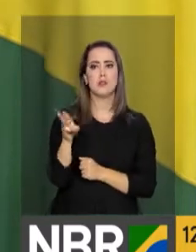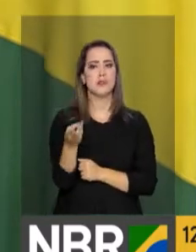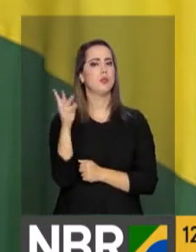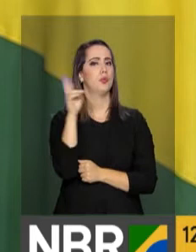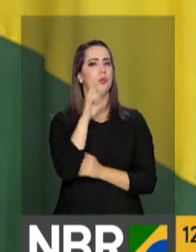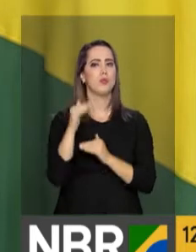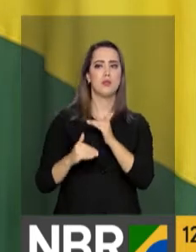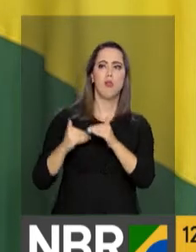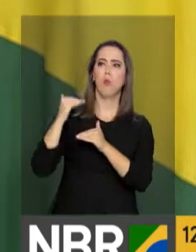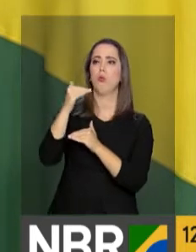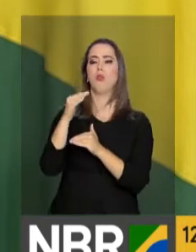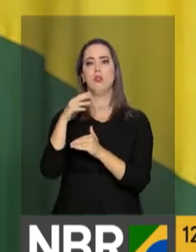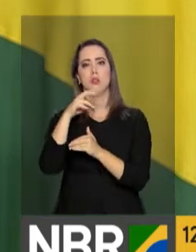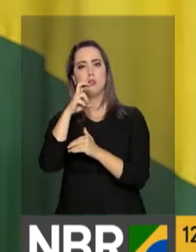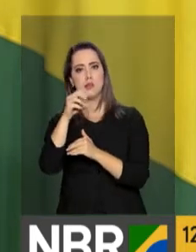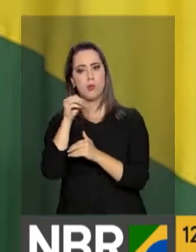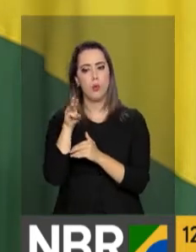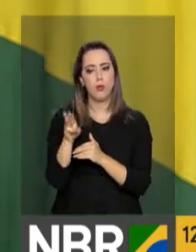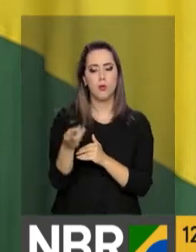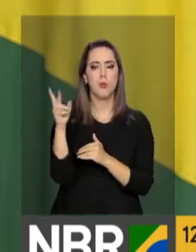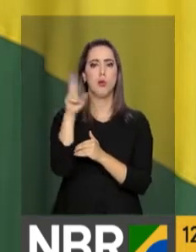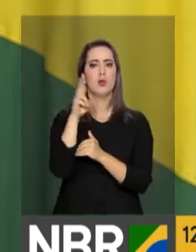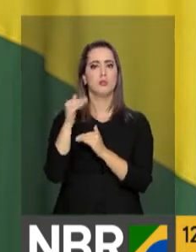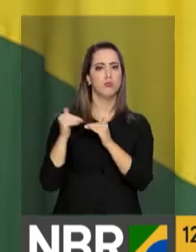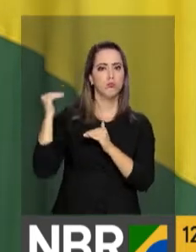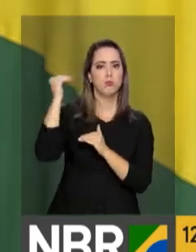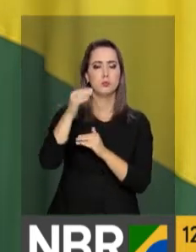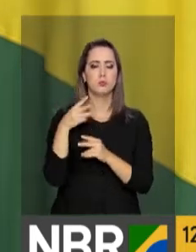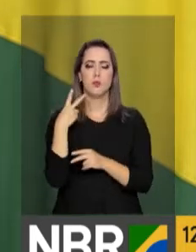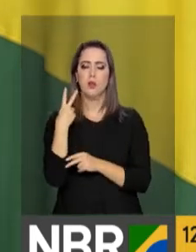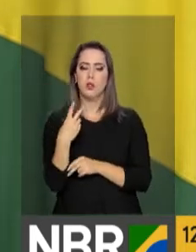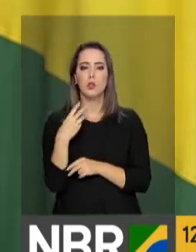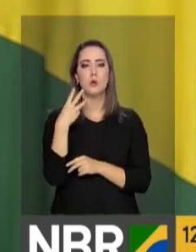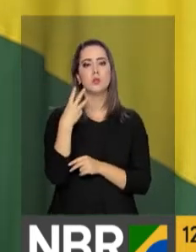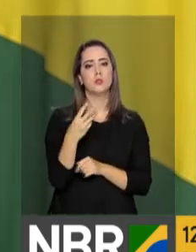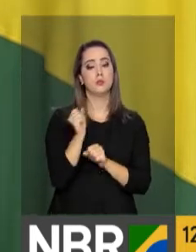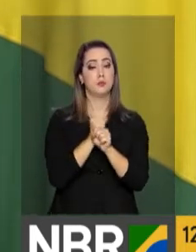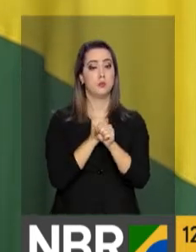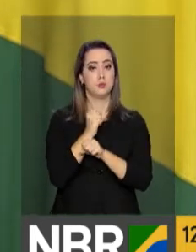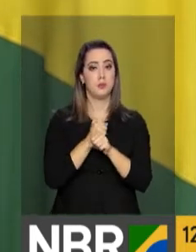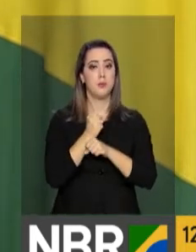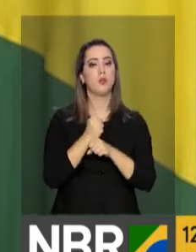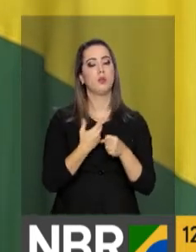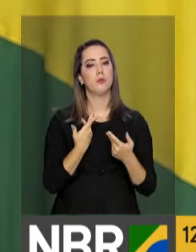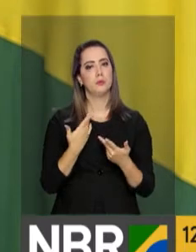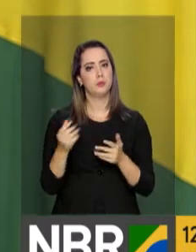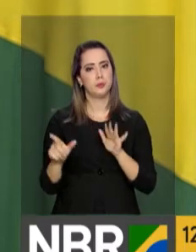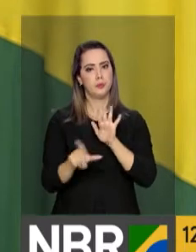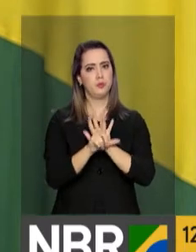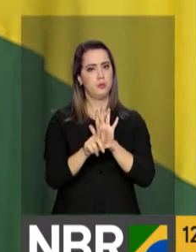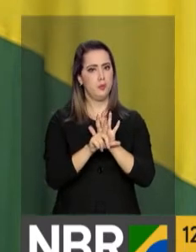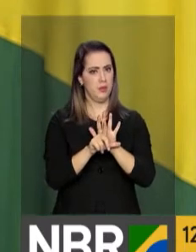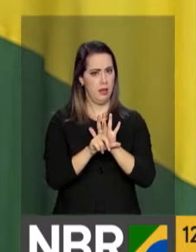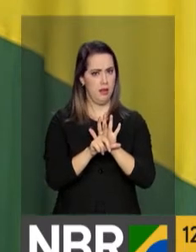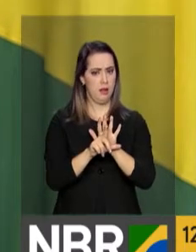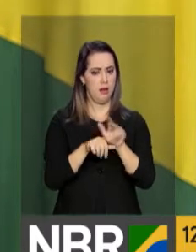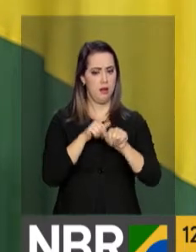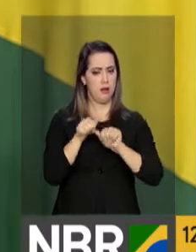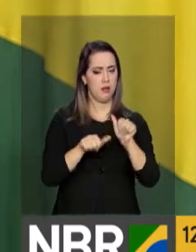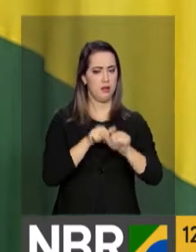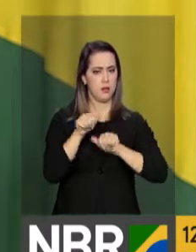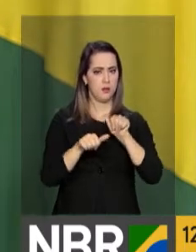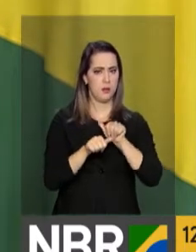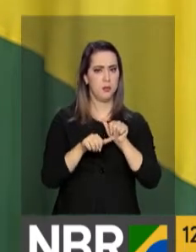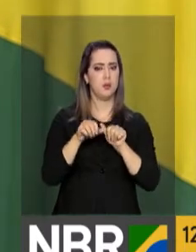mais a significar que daqui a dois três anos quem sabe a reforma não seria suave como